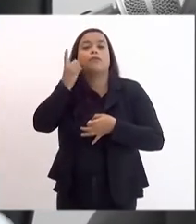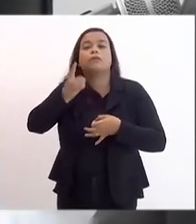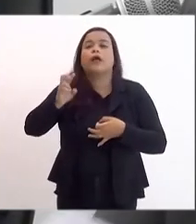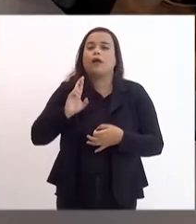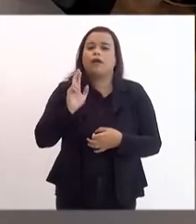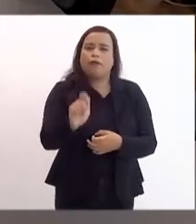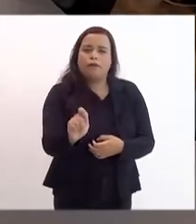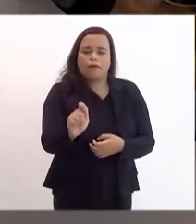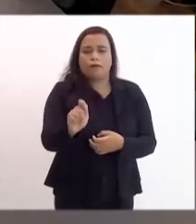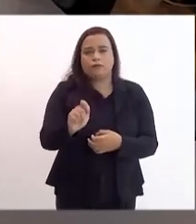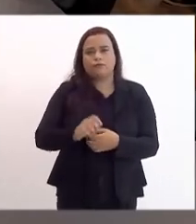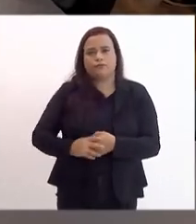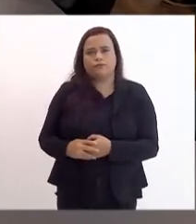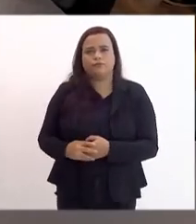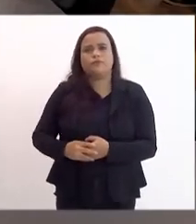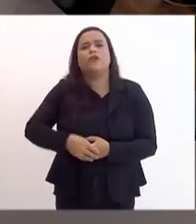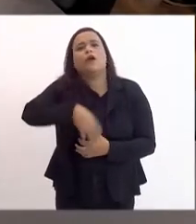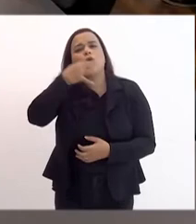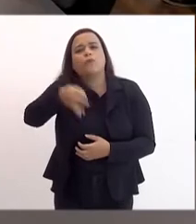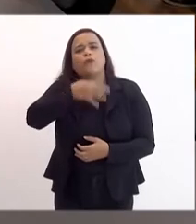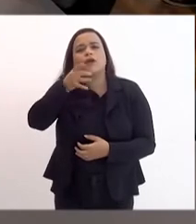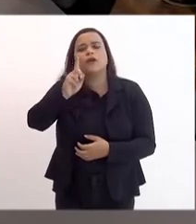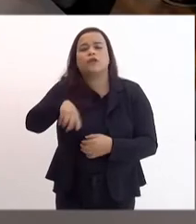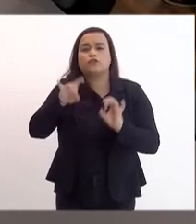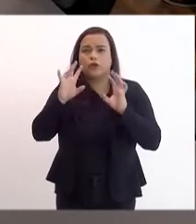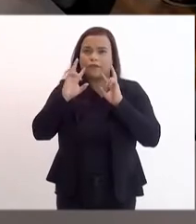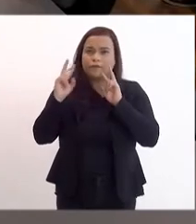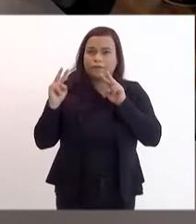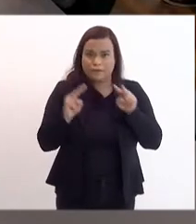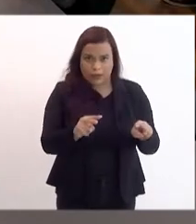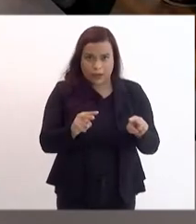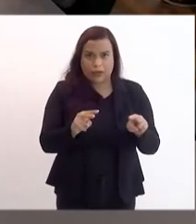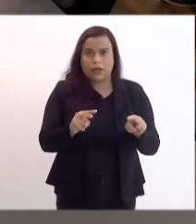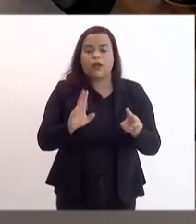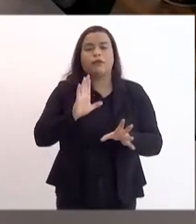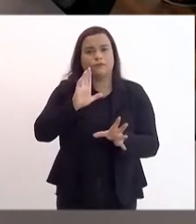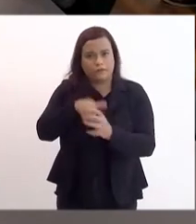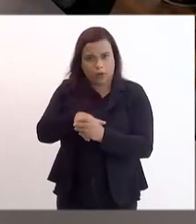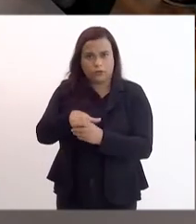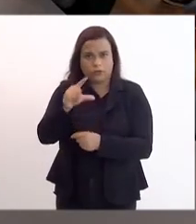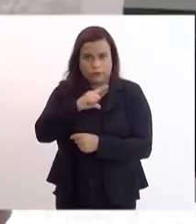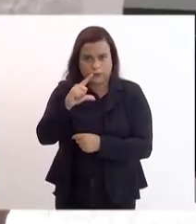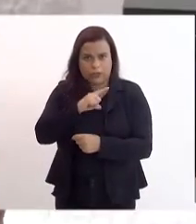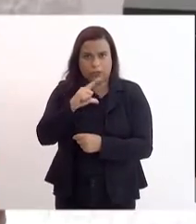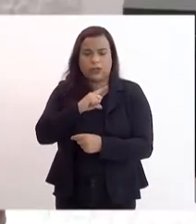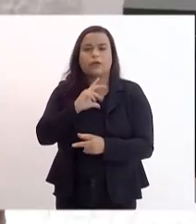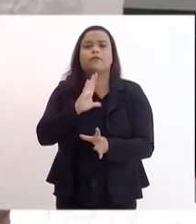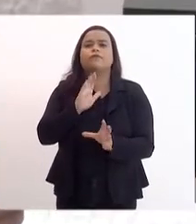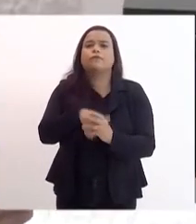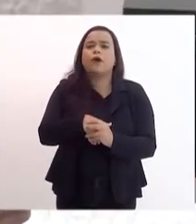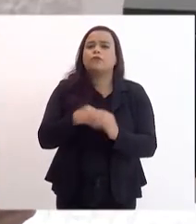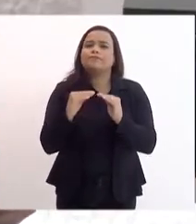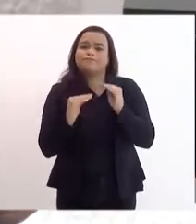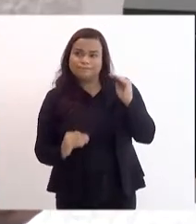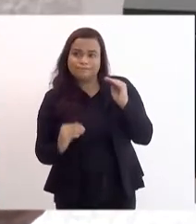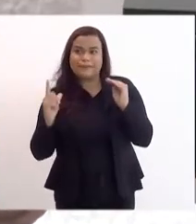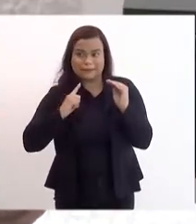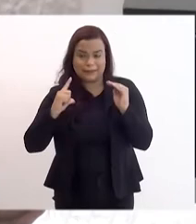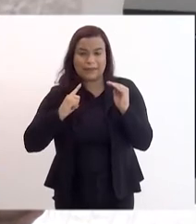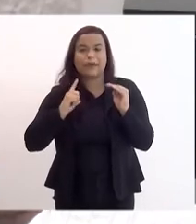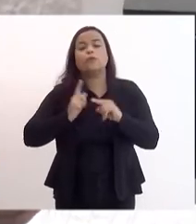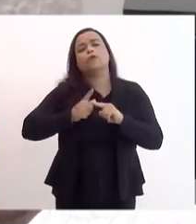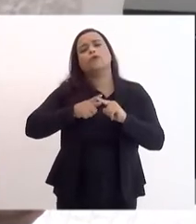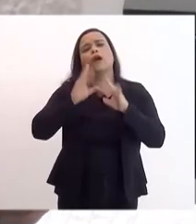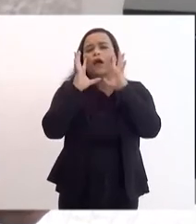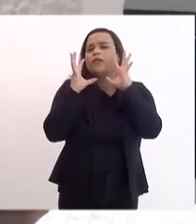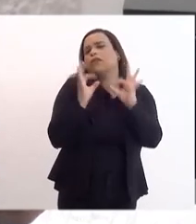Amorim. É vista só para me ater e eventualmente fazer um voto divergente, porque me